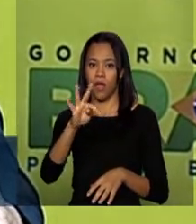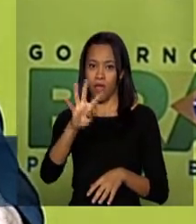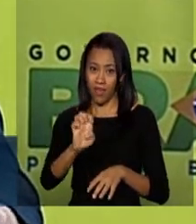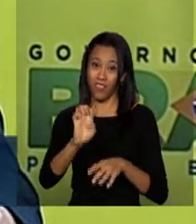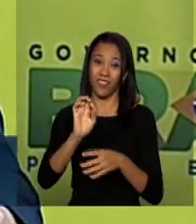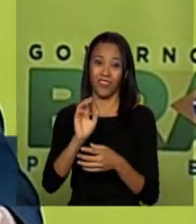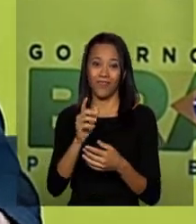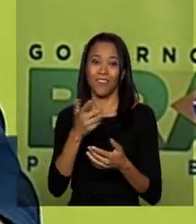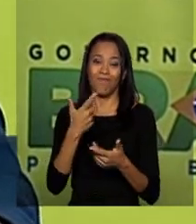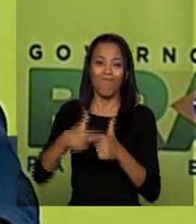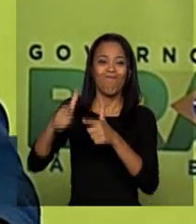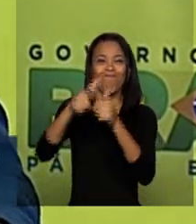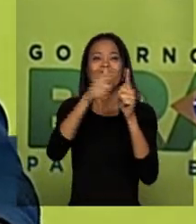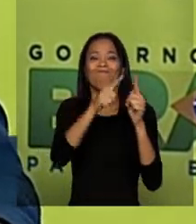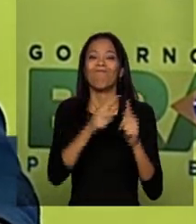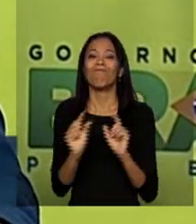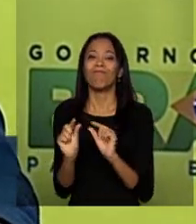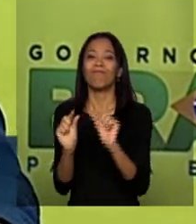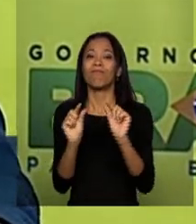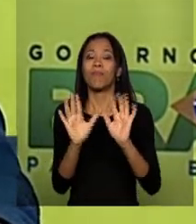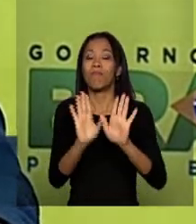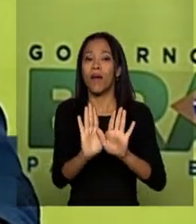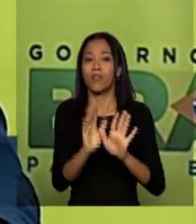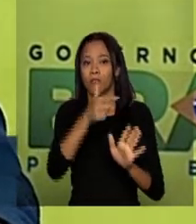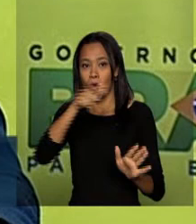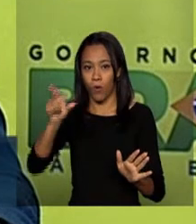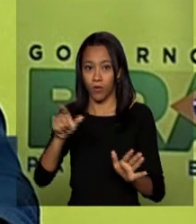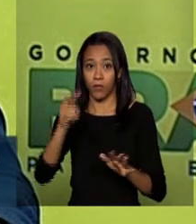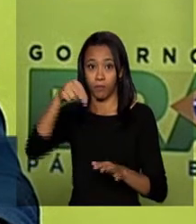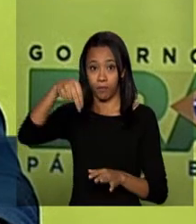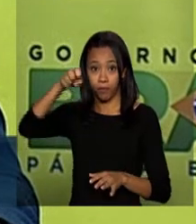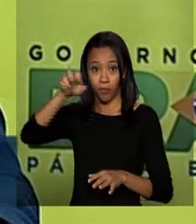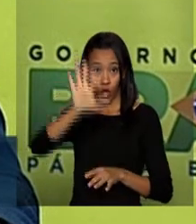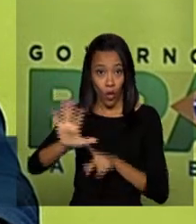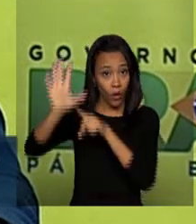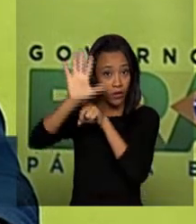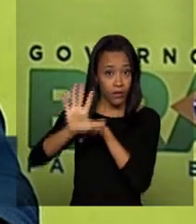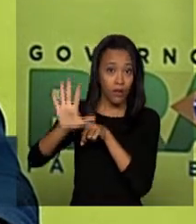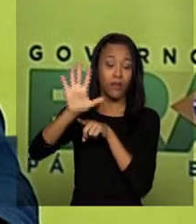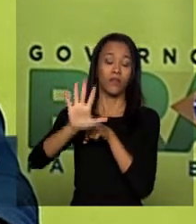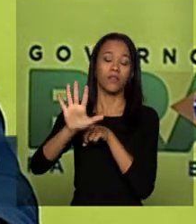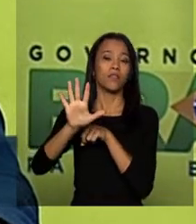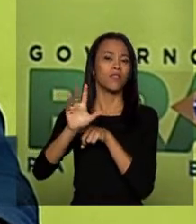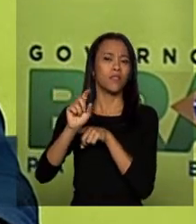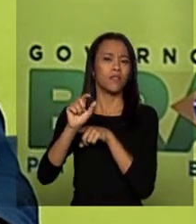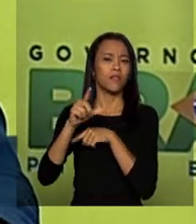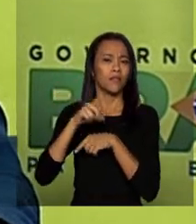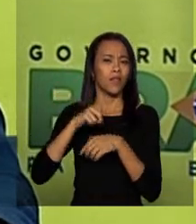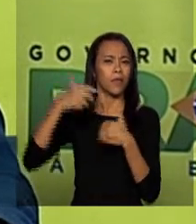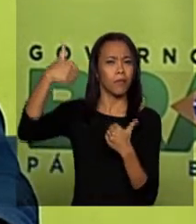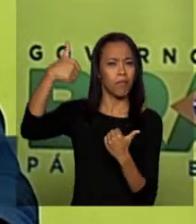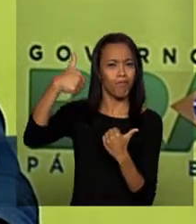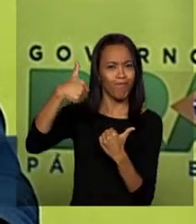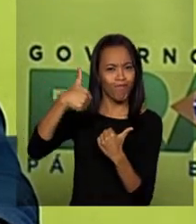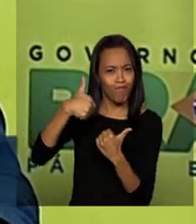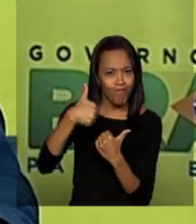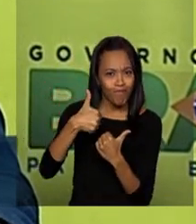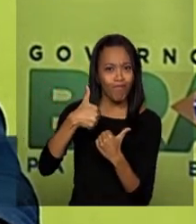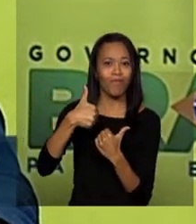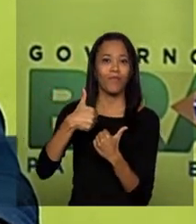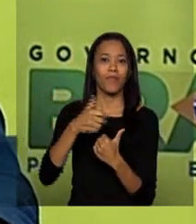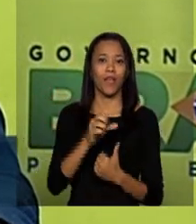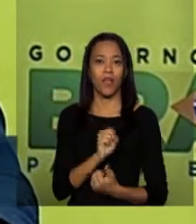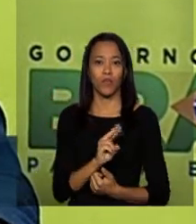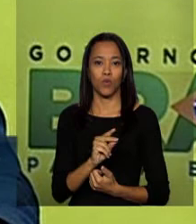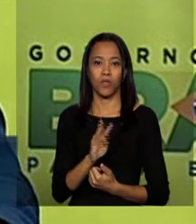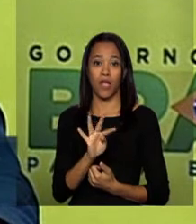para o centro-oeste. Mas a região nordeste, ela encosta na região sudeste. E a